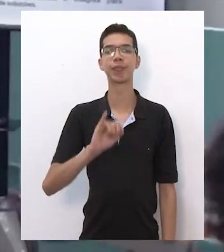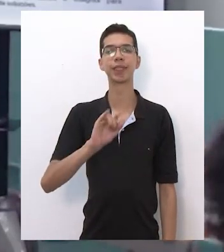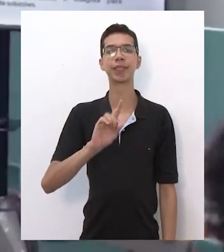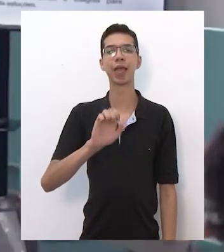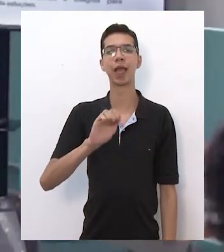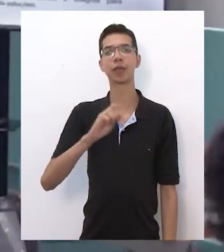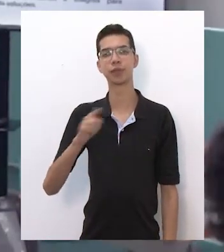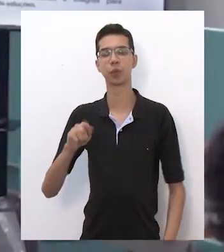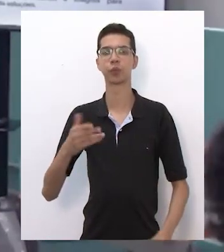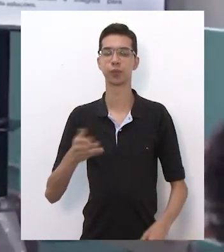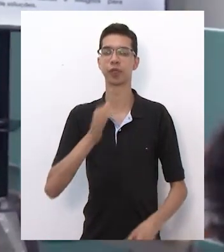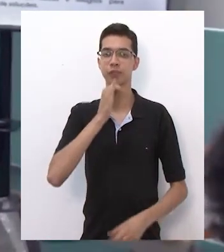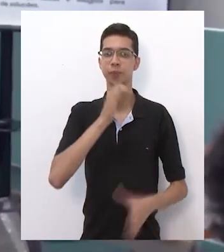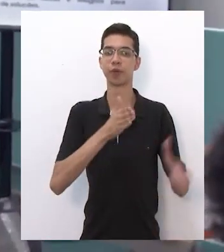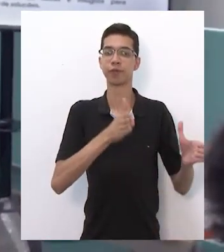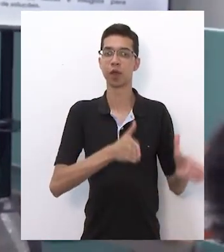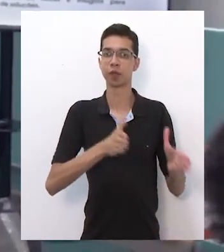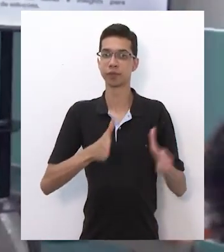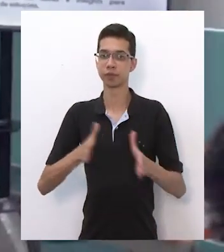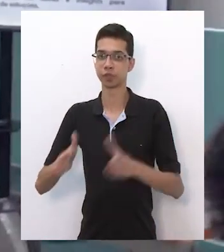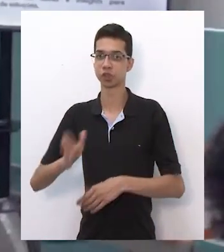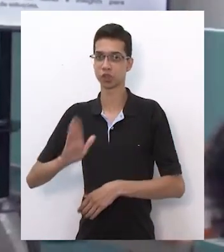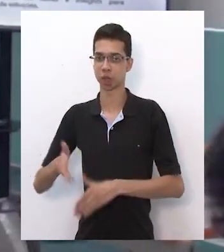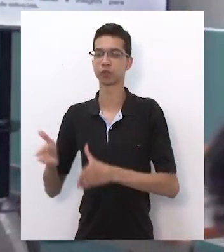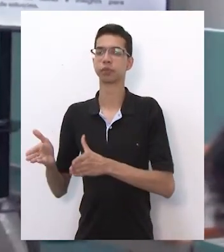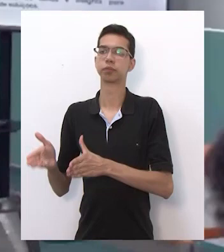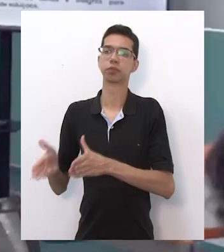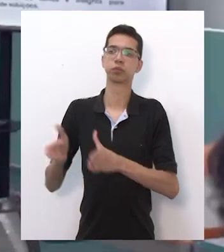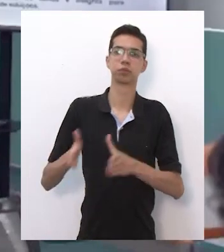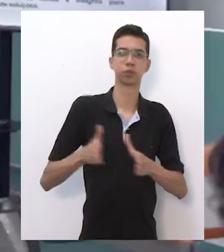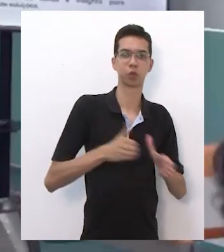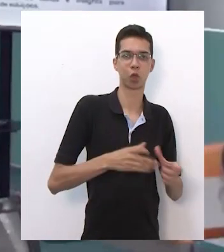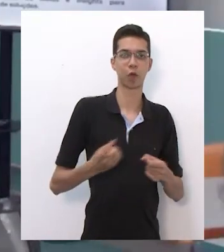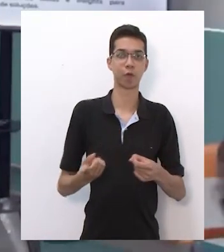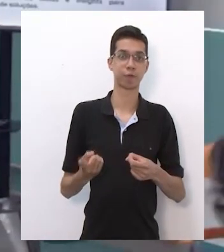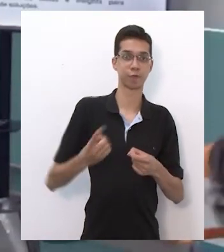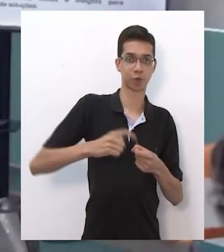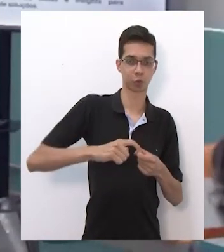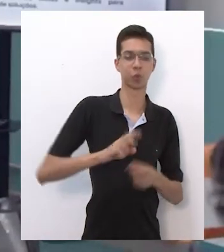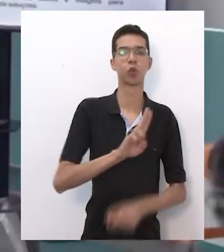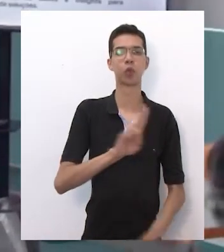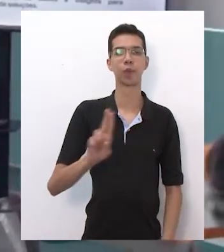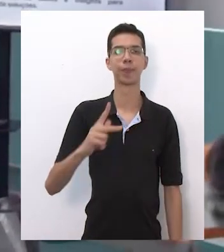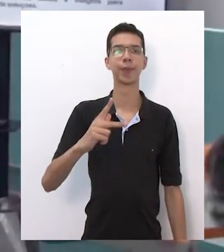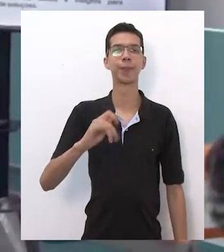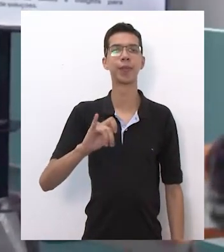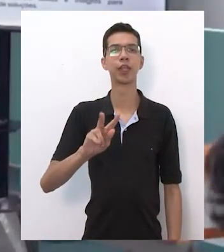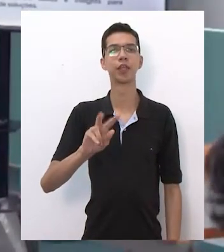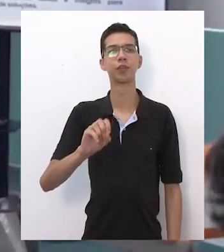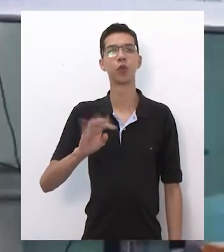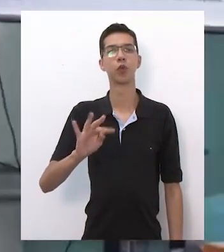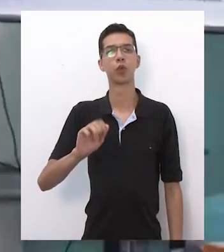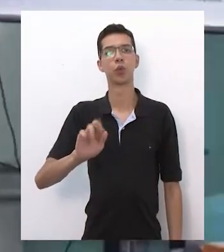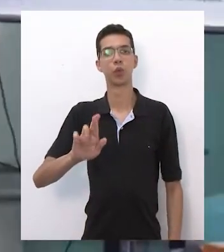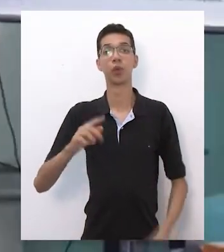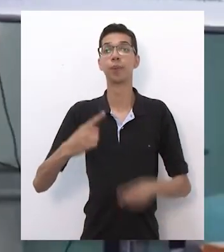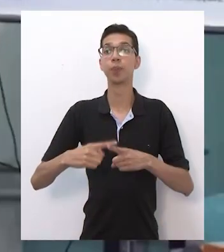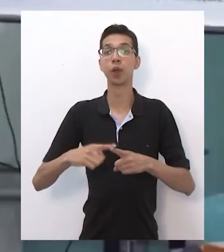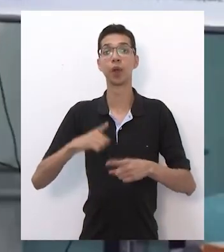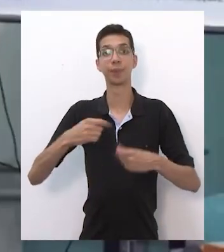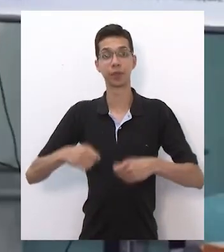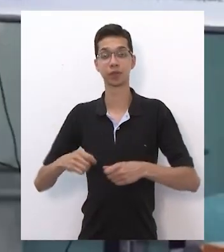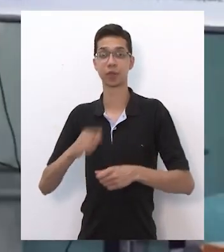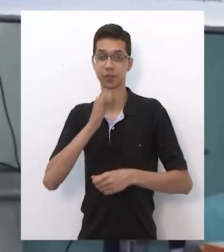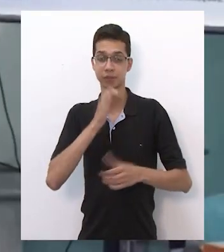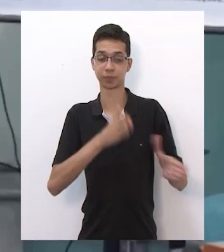no Design Thinking a gente chama de pivotar. Tá? Então, eu volto algumas fases para poder corrigir as minhas falhas. Então, a gente,